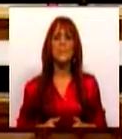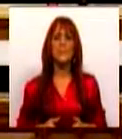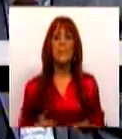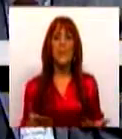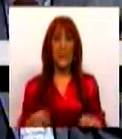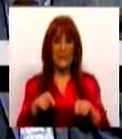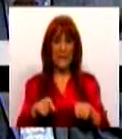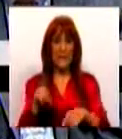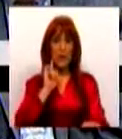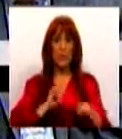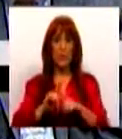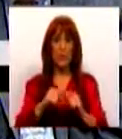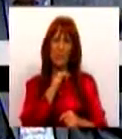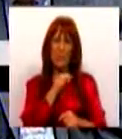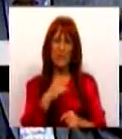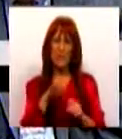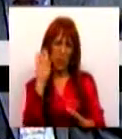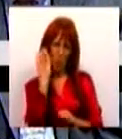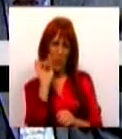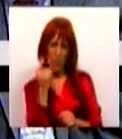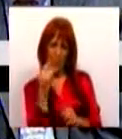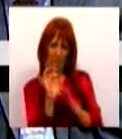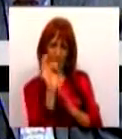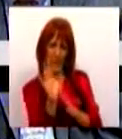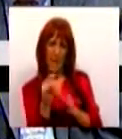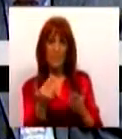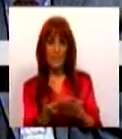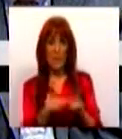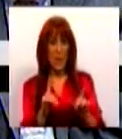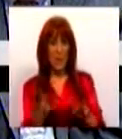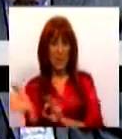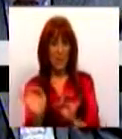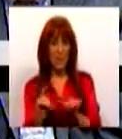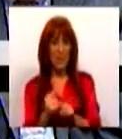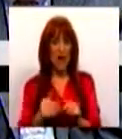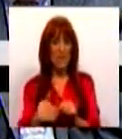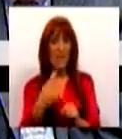E por isso, senhora deputada, permita-me um conselho, é que comece a preparar